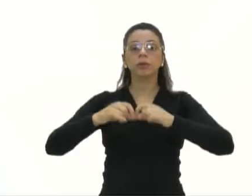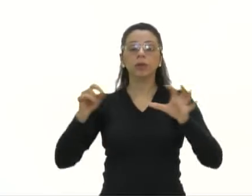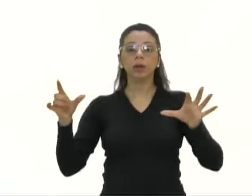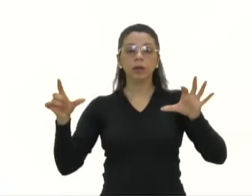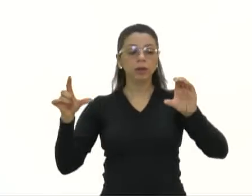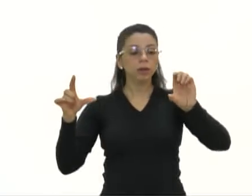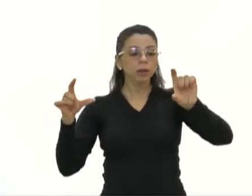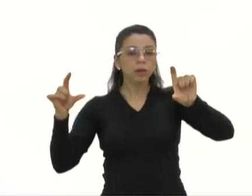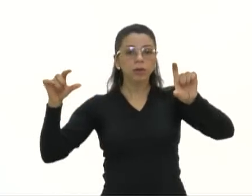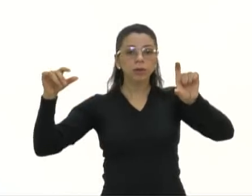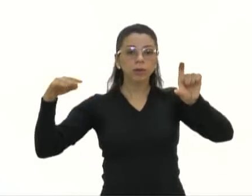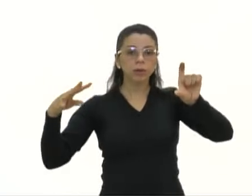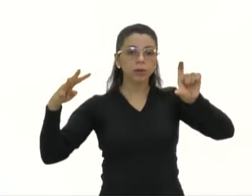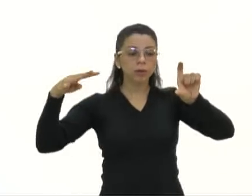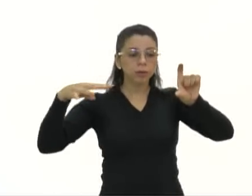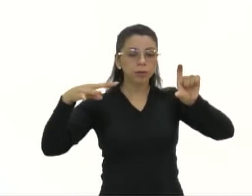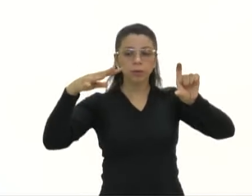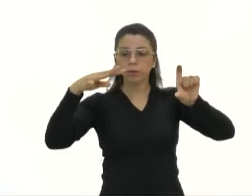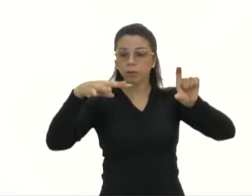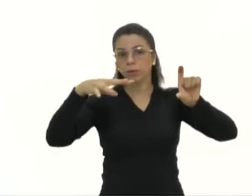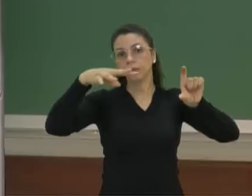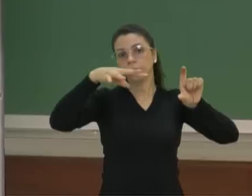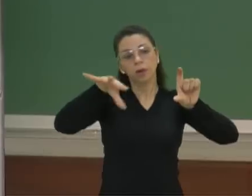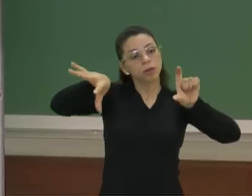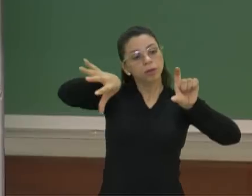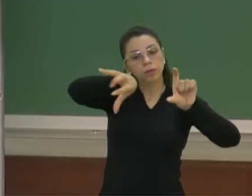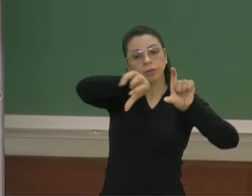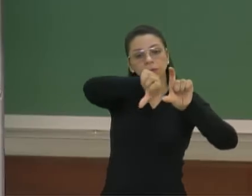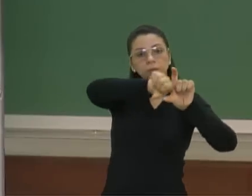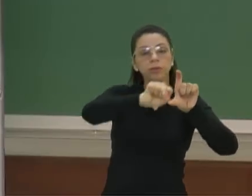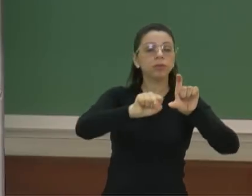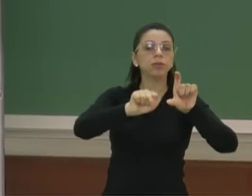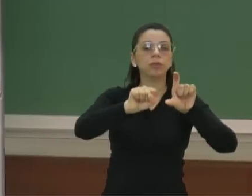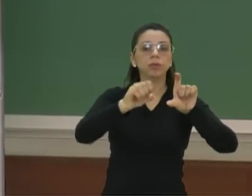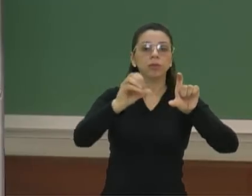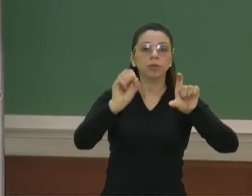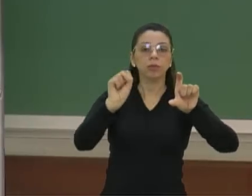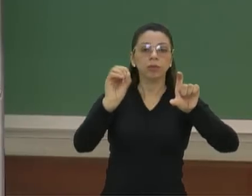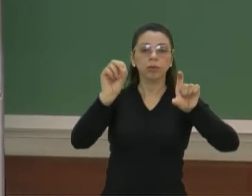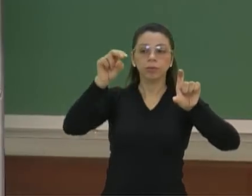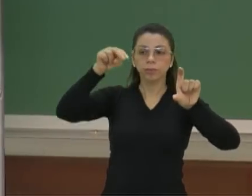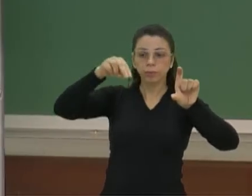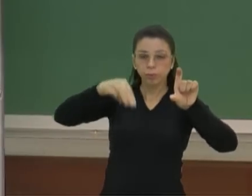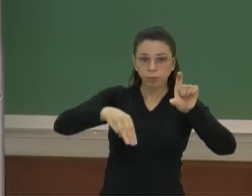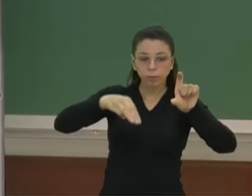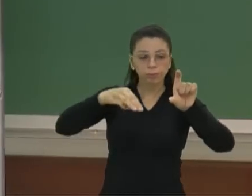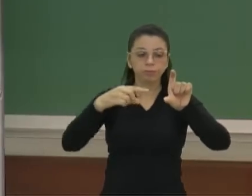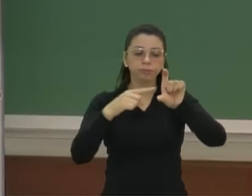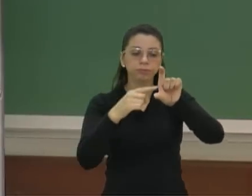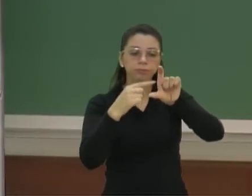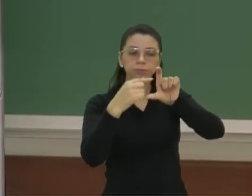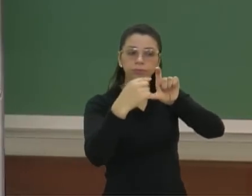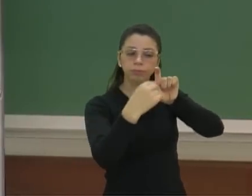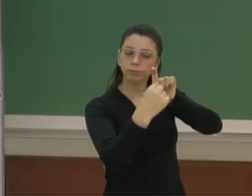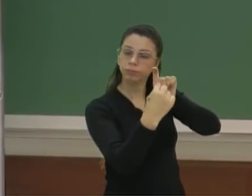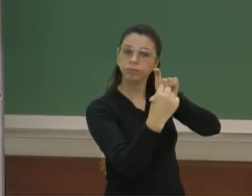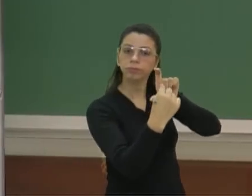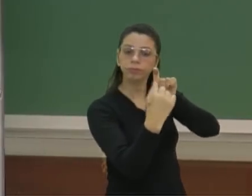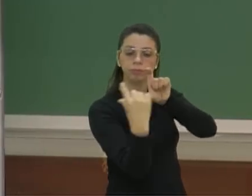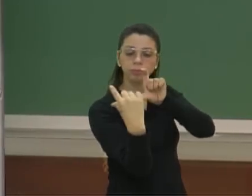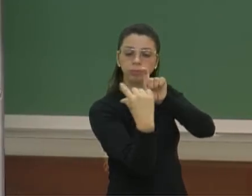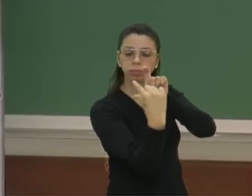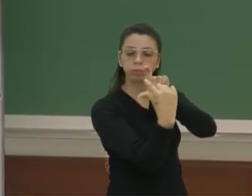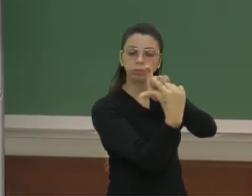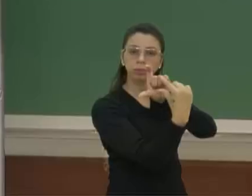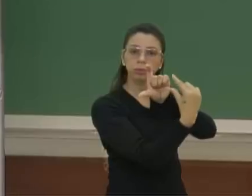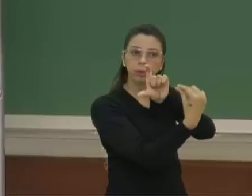de concentrar melhor a coleta dos sons. Os estímulos sonoros, então, eles são direcionados,